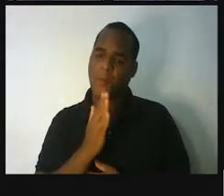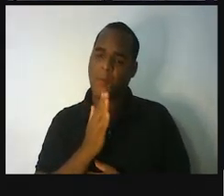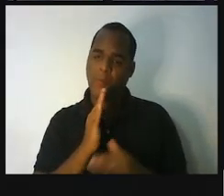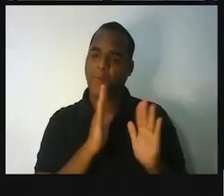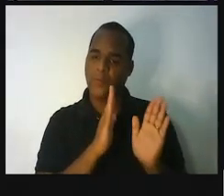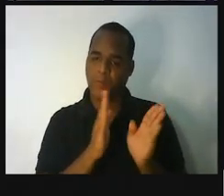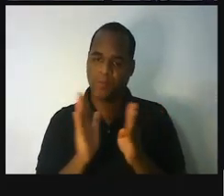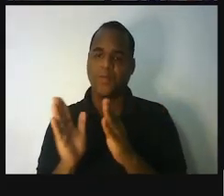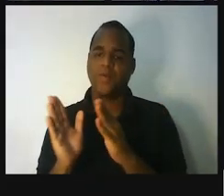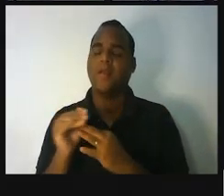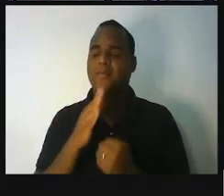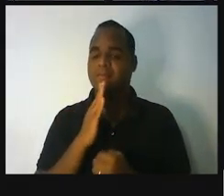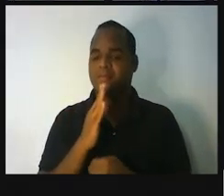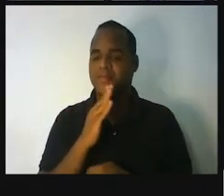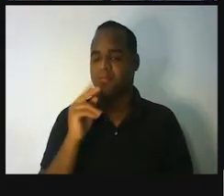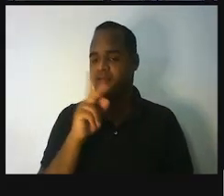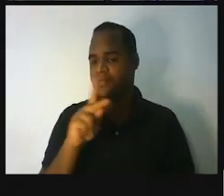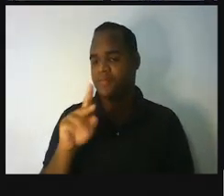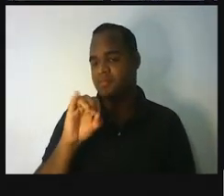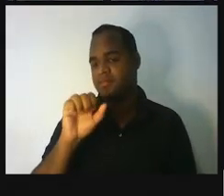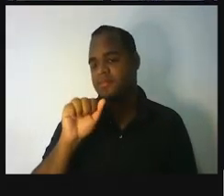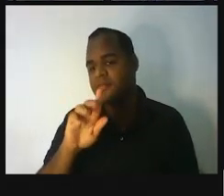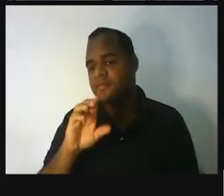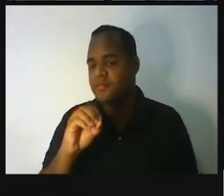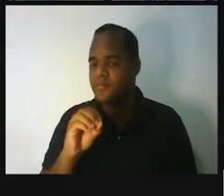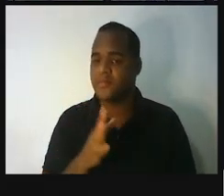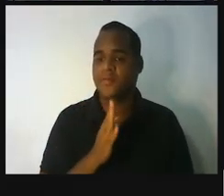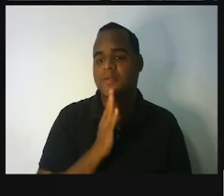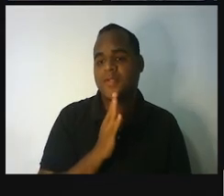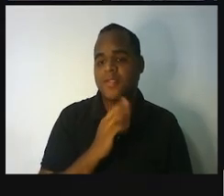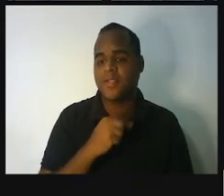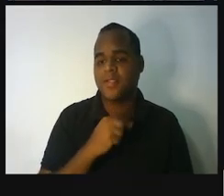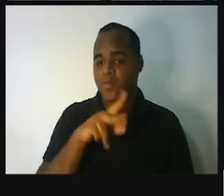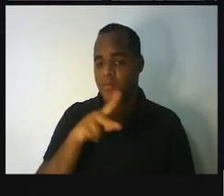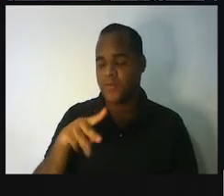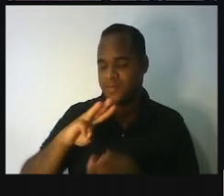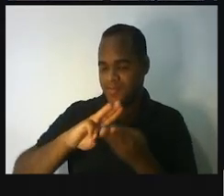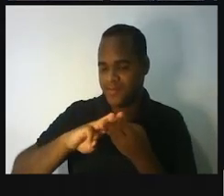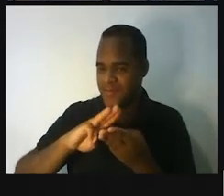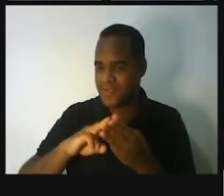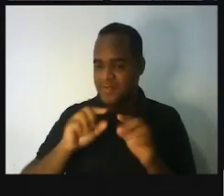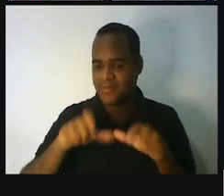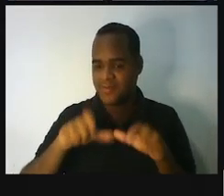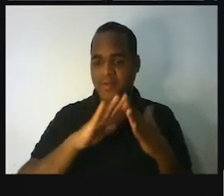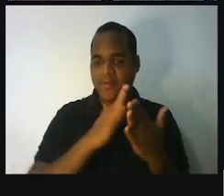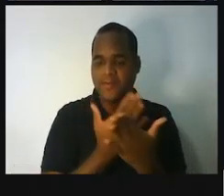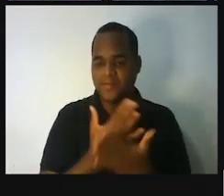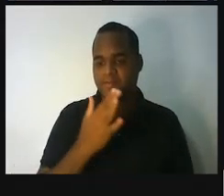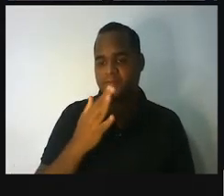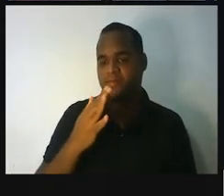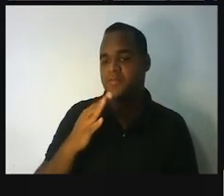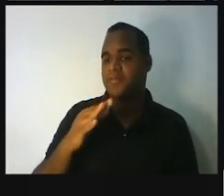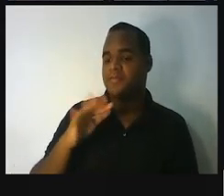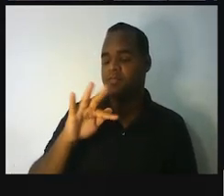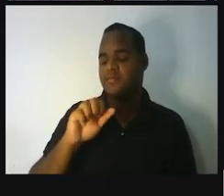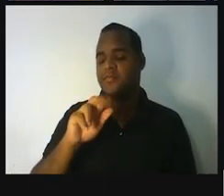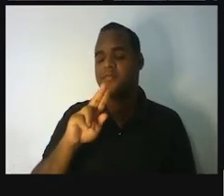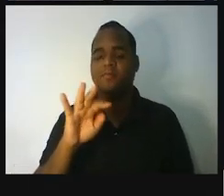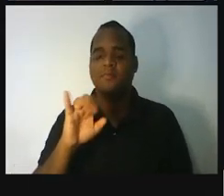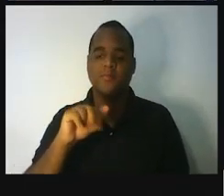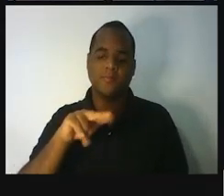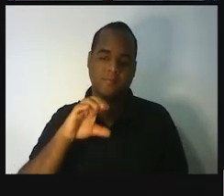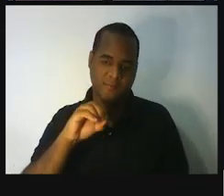conheça até aqui, eu sou o professor Iago Ramos, o professor de matemática lá da Escola Municipal